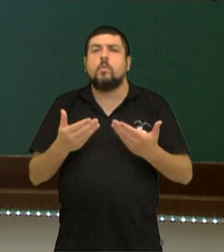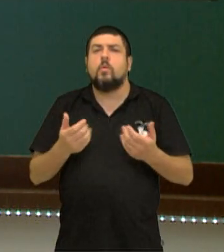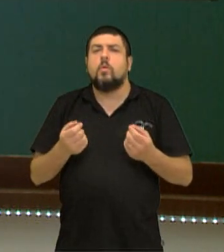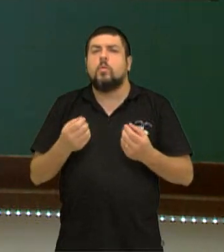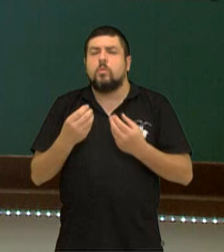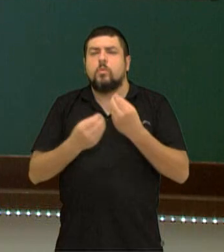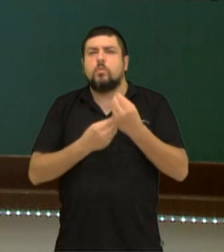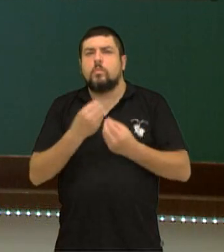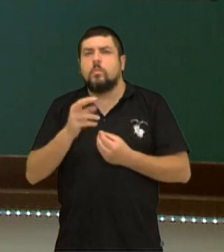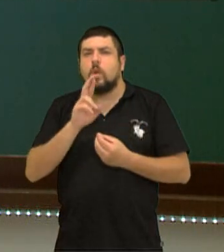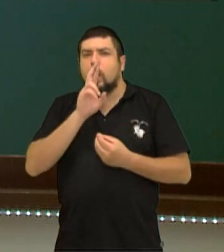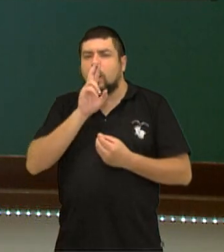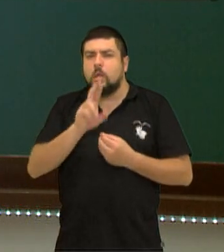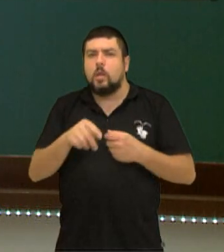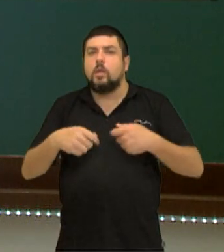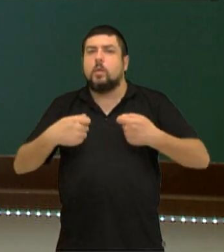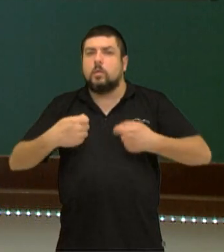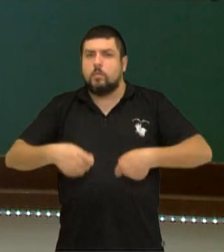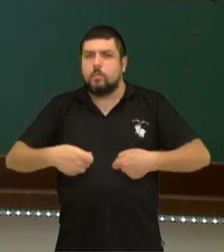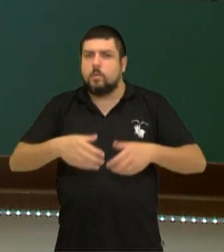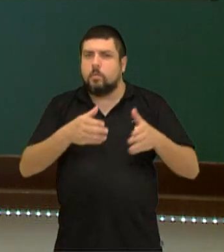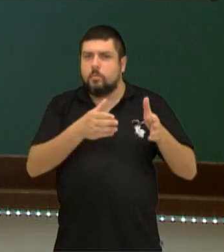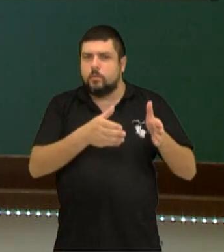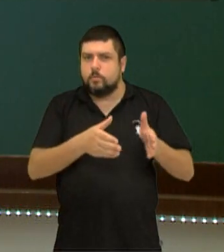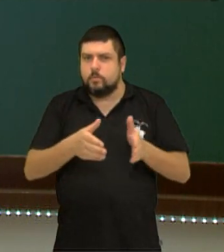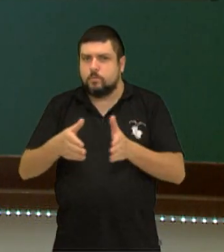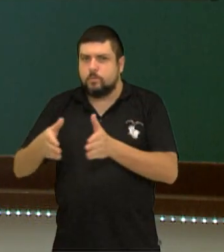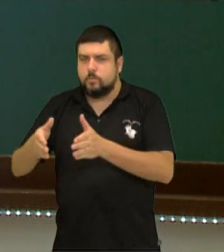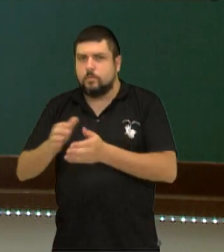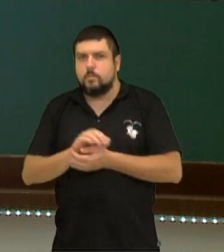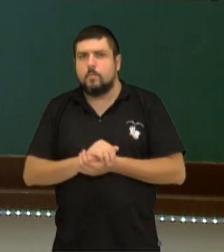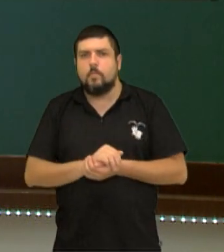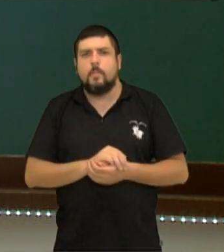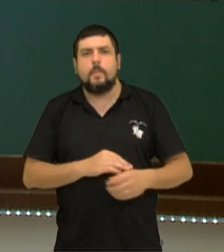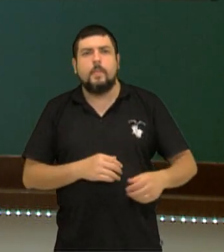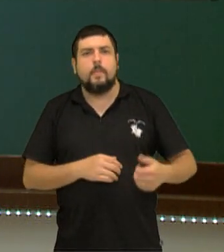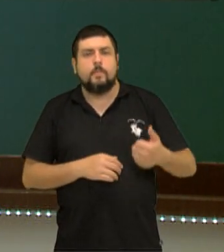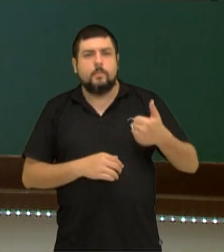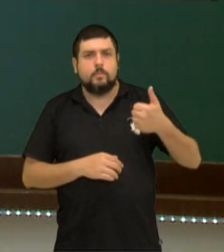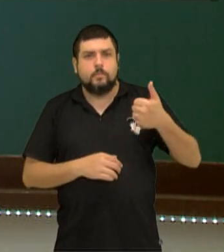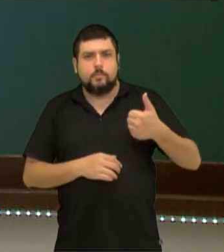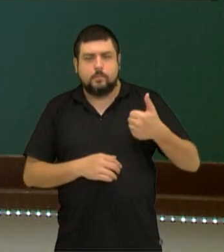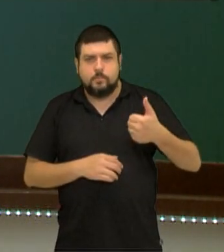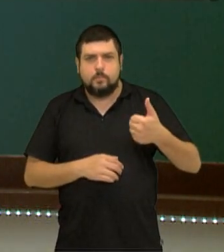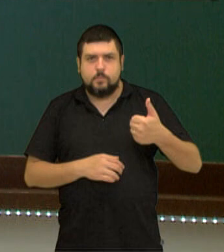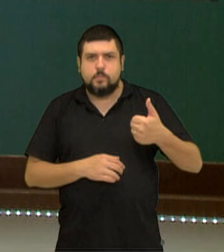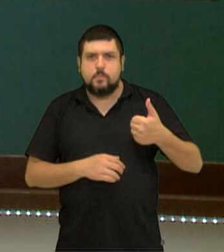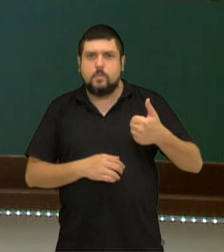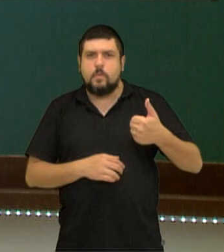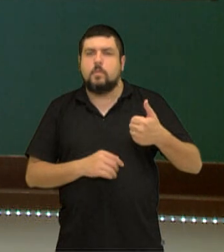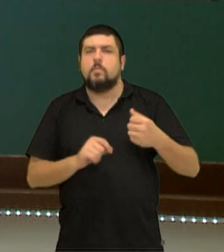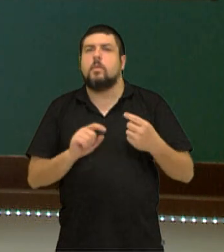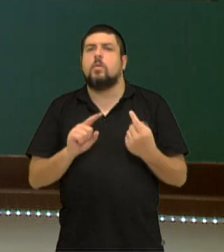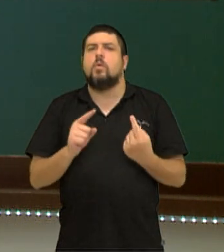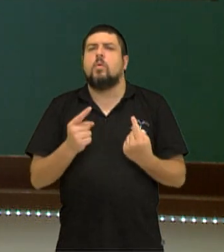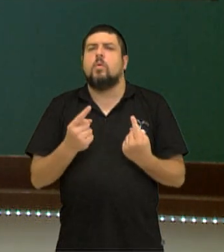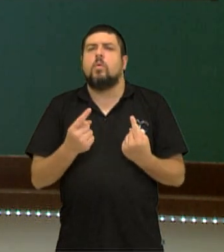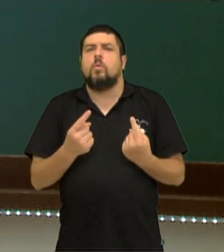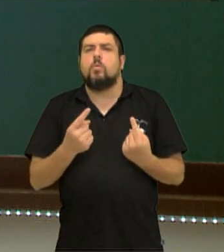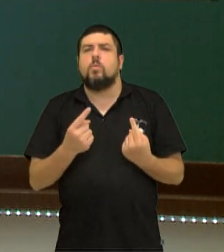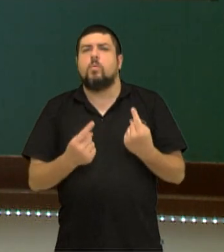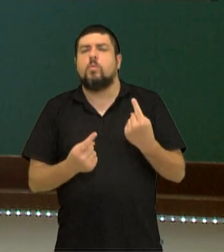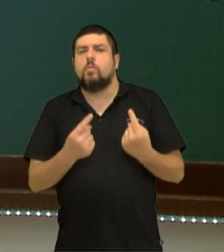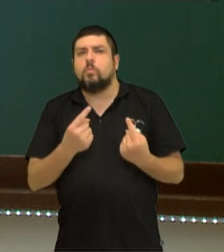eu tenho que respeitar a ordem das operações. Primeiro, eu vou identificar quais operações eu tenho